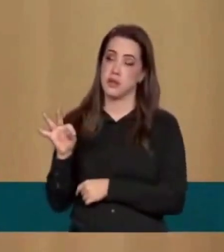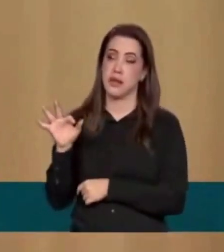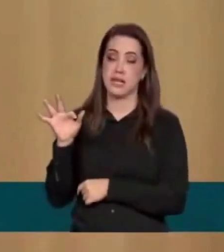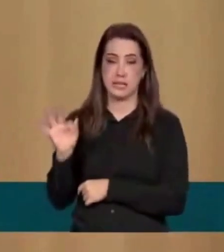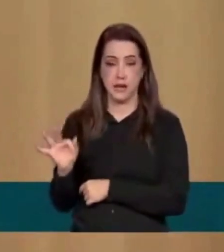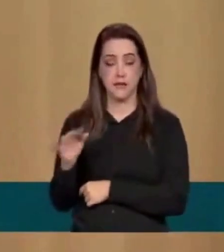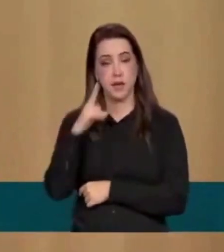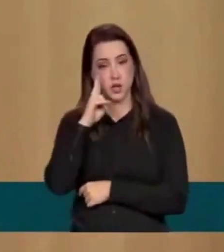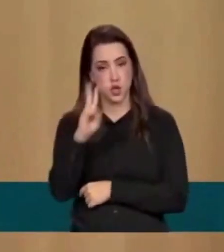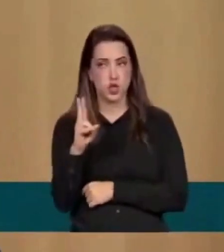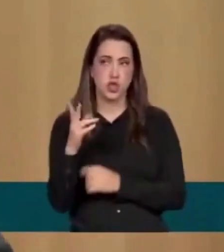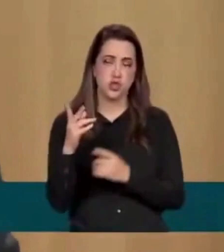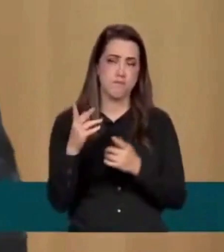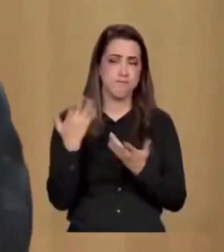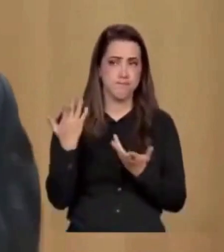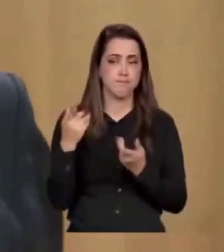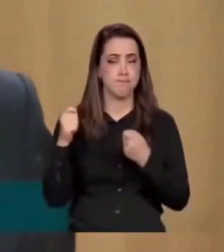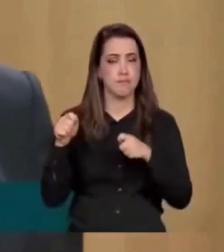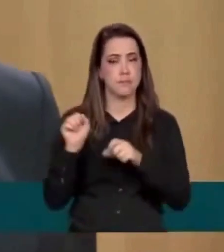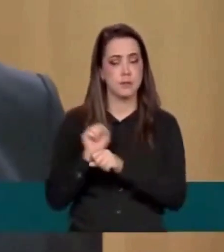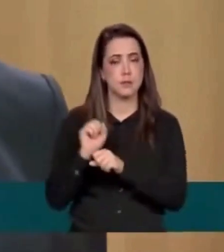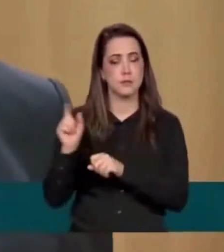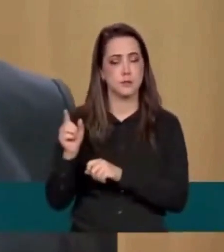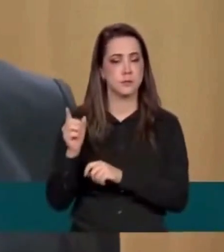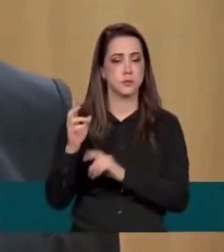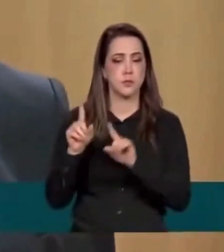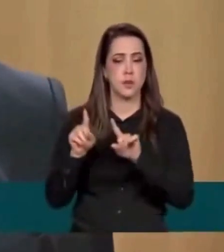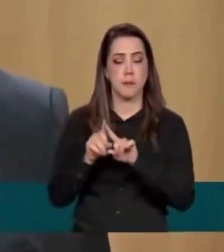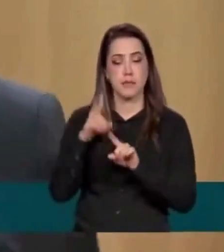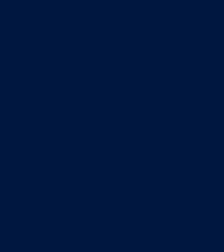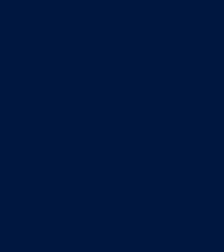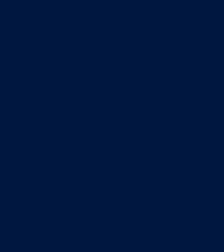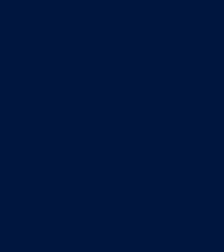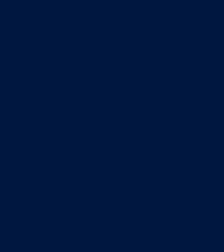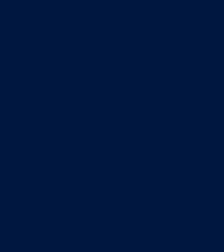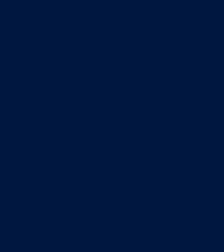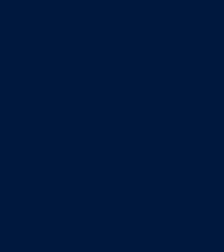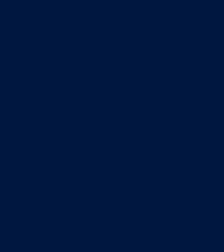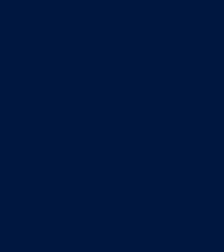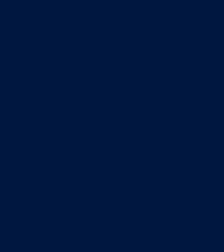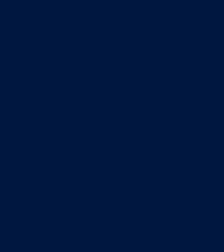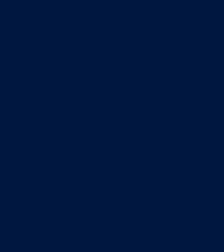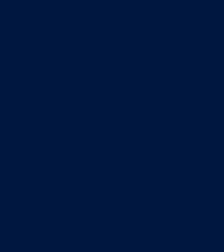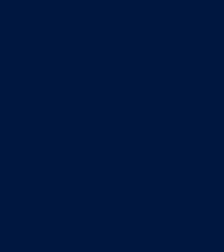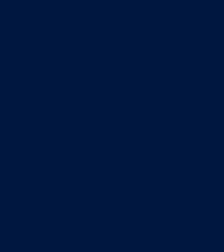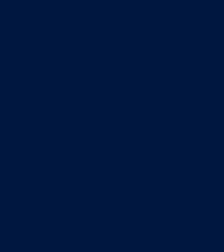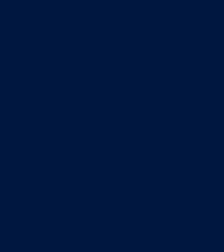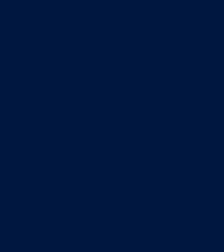internacionais, notadamente aquelas vigentes hoje na União Europeia.